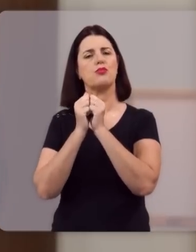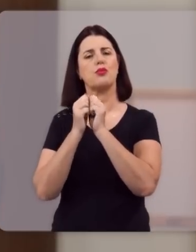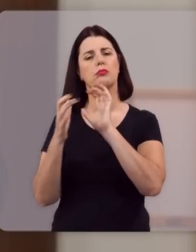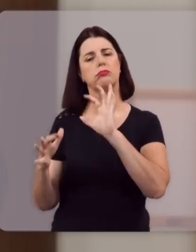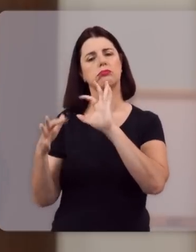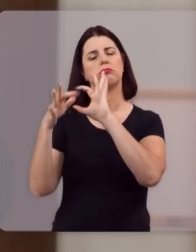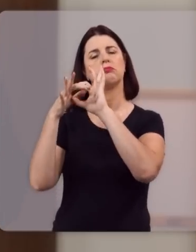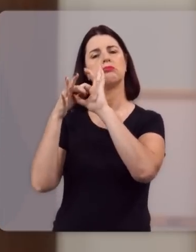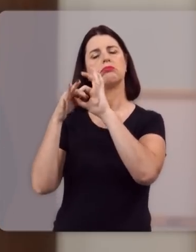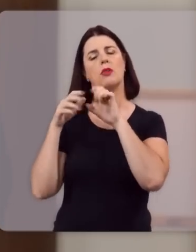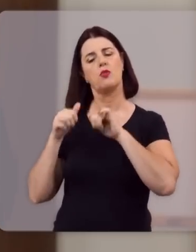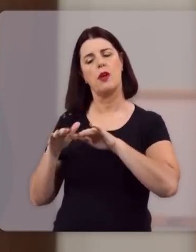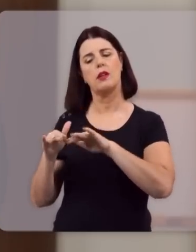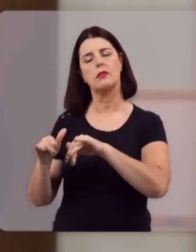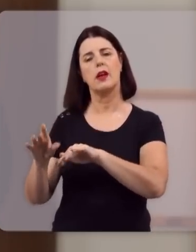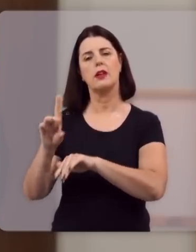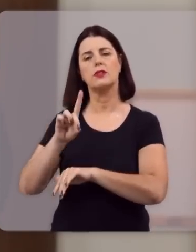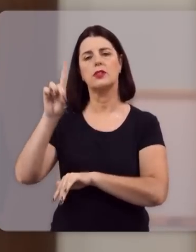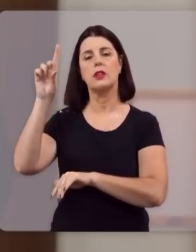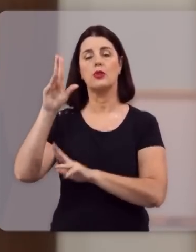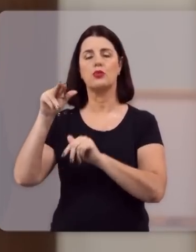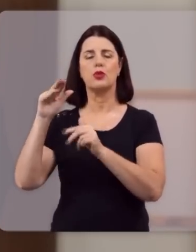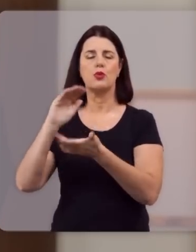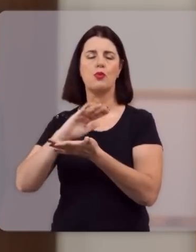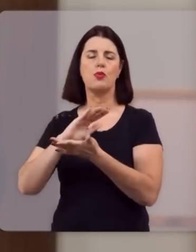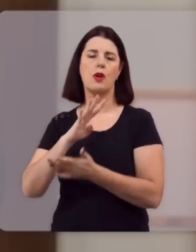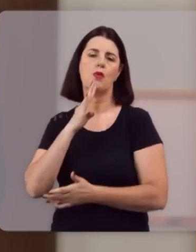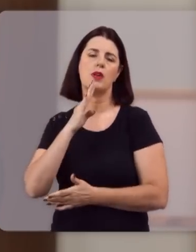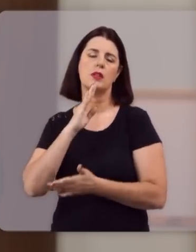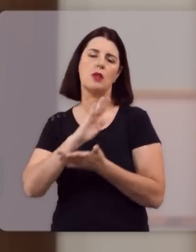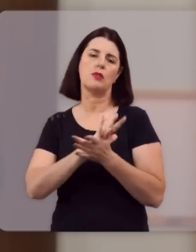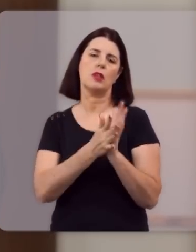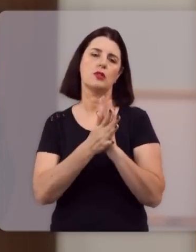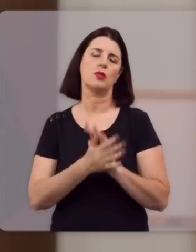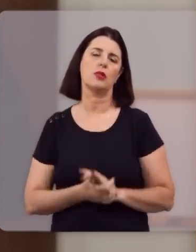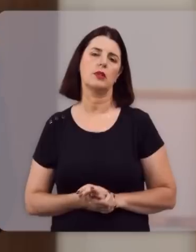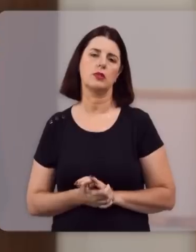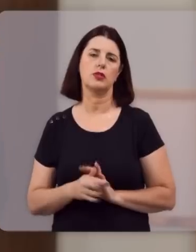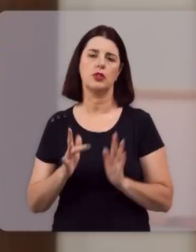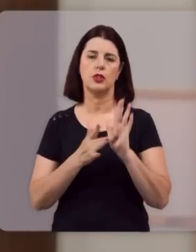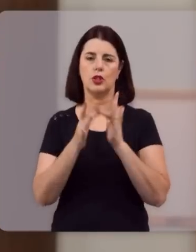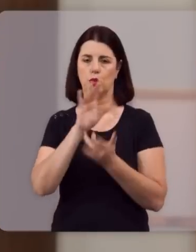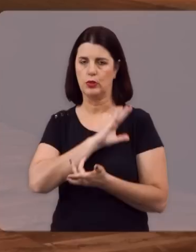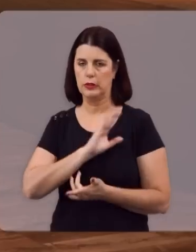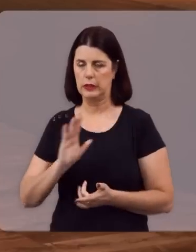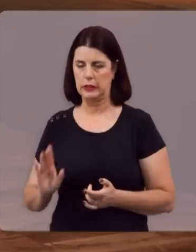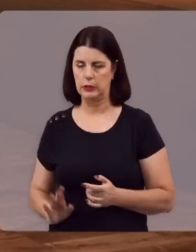listada no exército daquele que nunca conheceu derrota, Jesus Cristo, nosso Senhor.